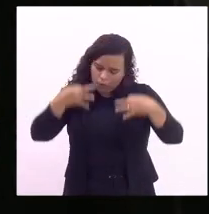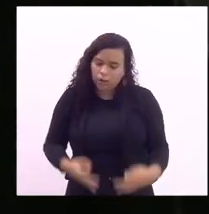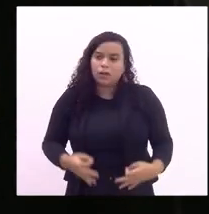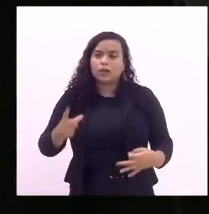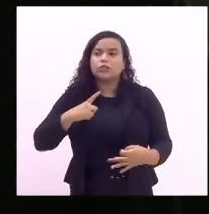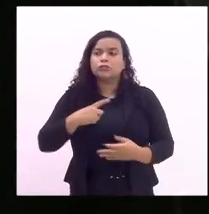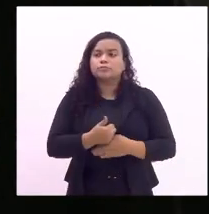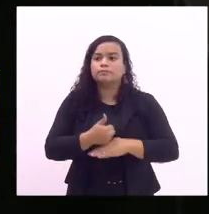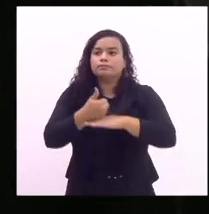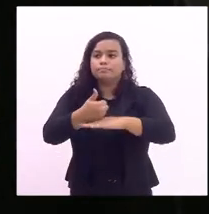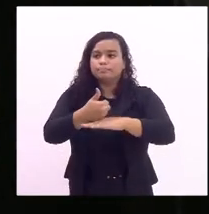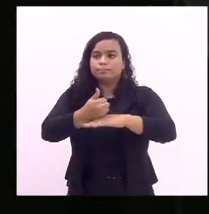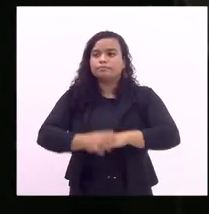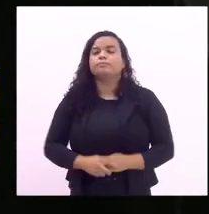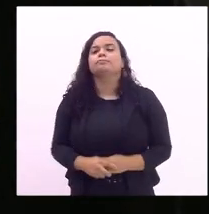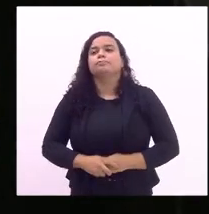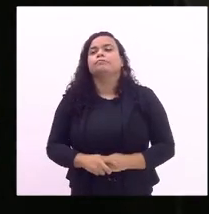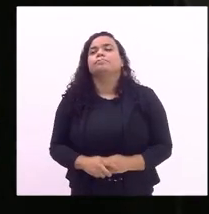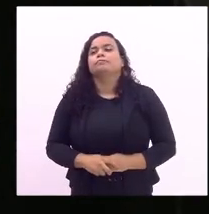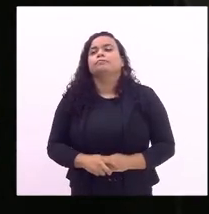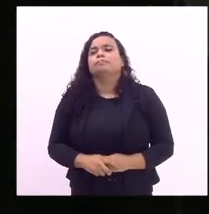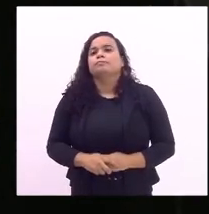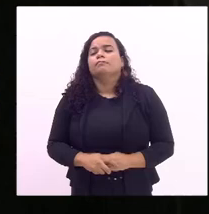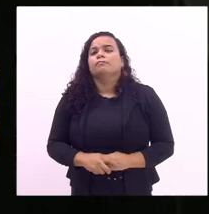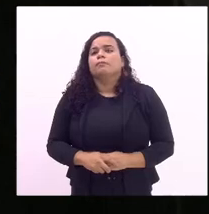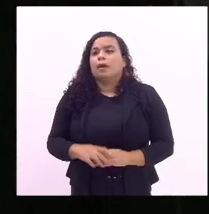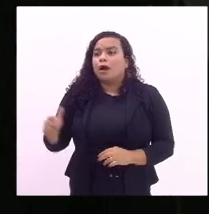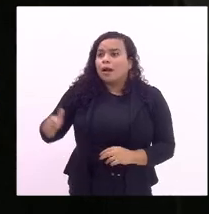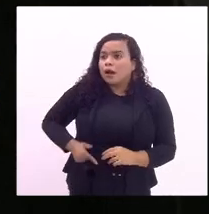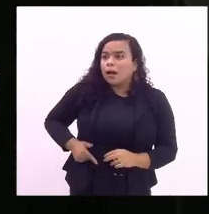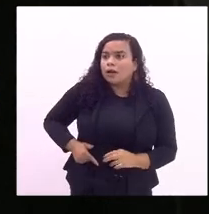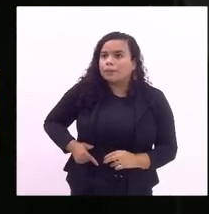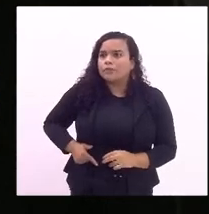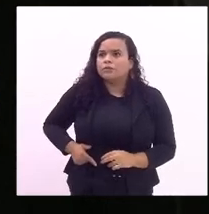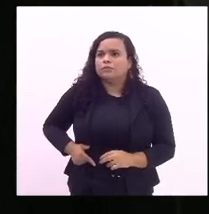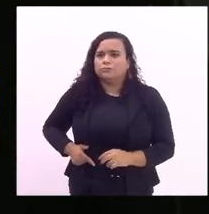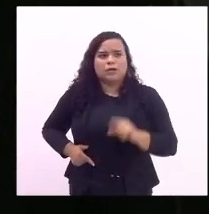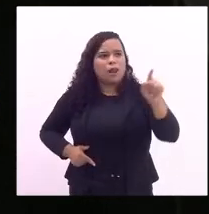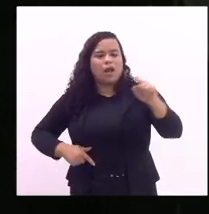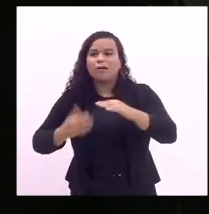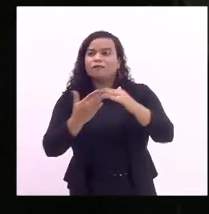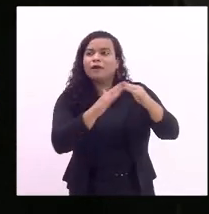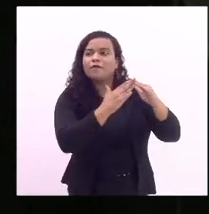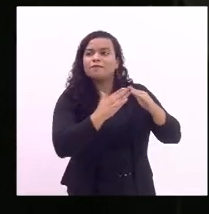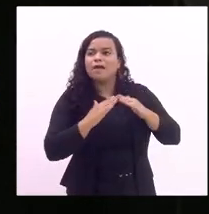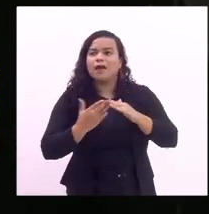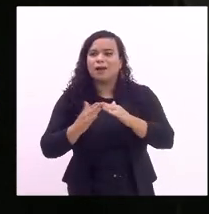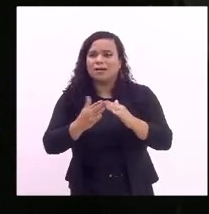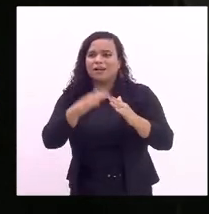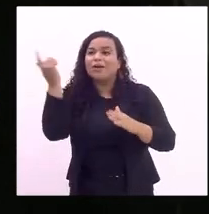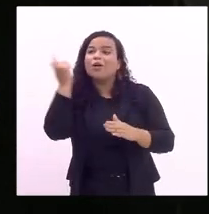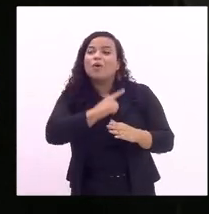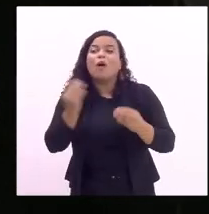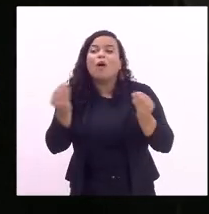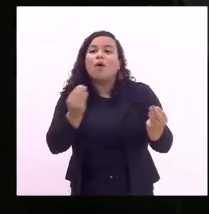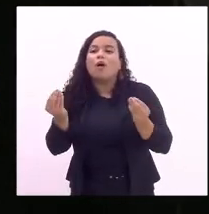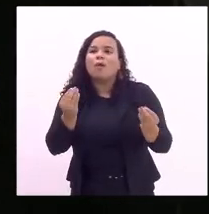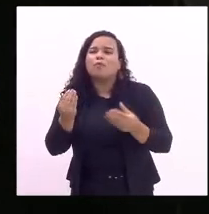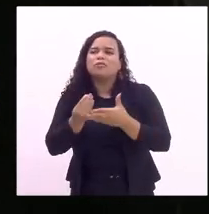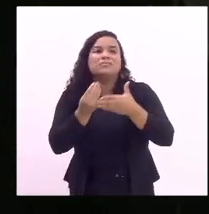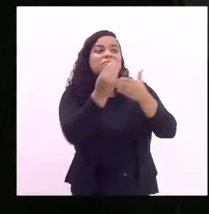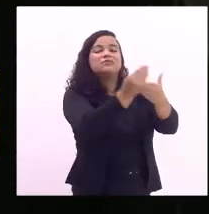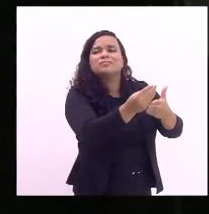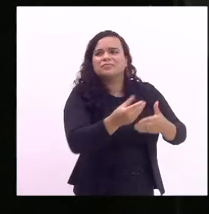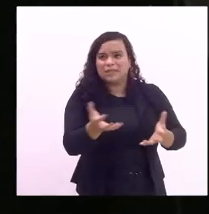nossa posição. Como que a arma entra nas favelas? Eu queria que quem viesse aqui depois de